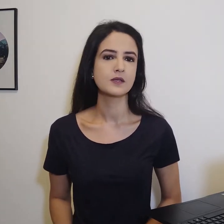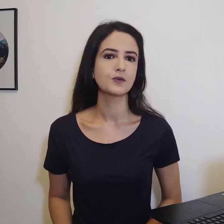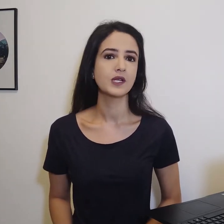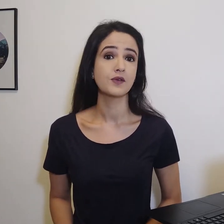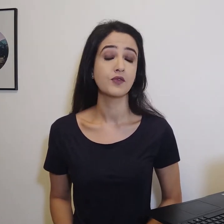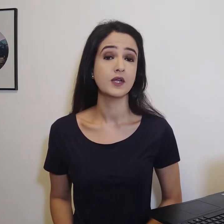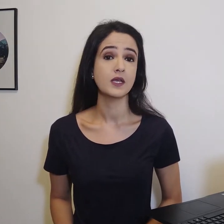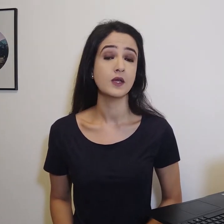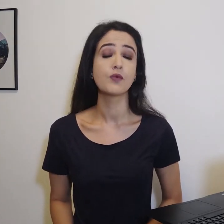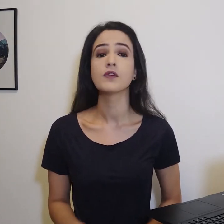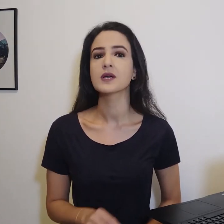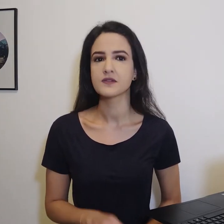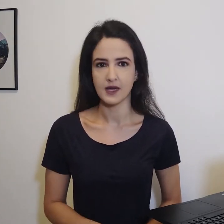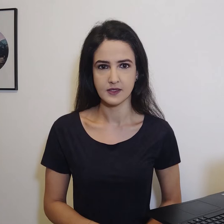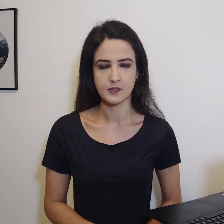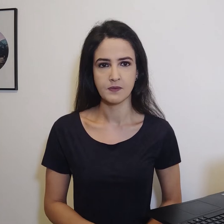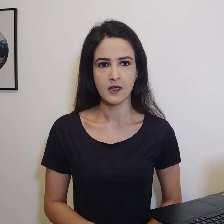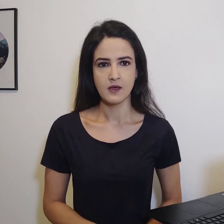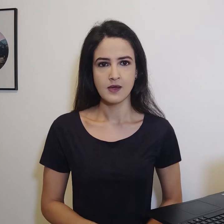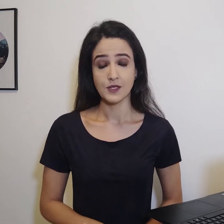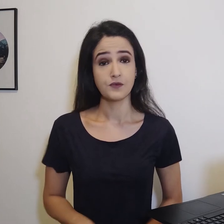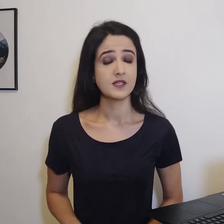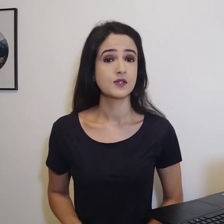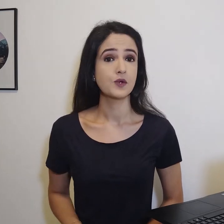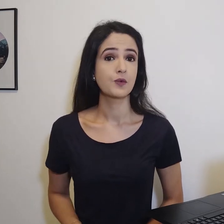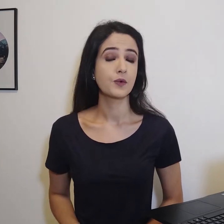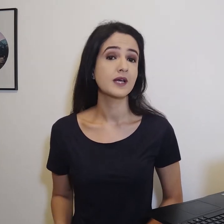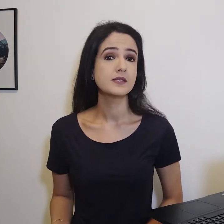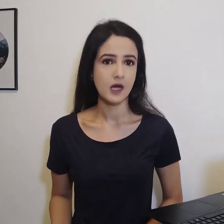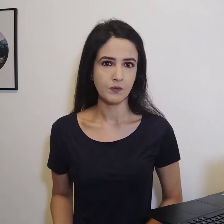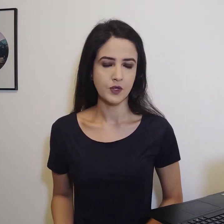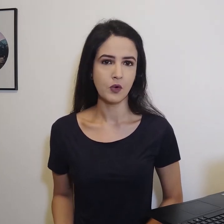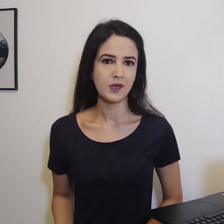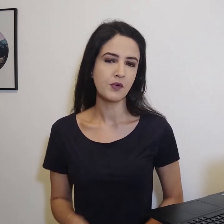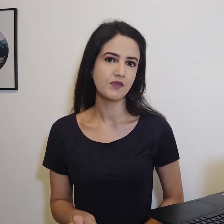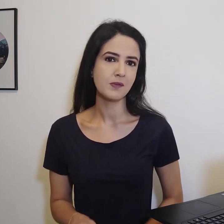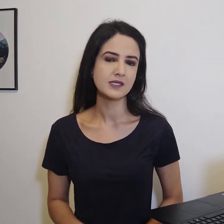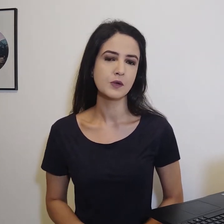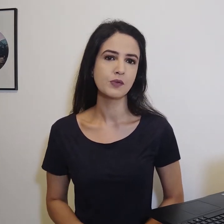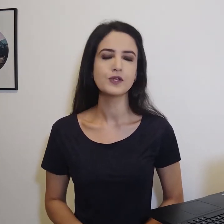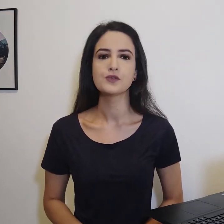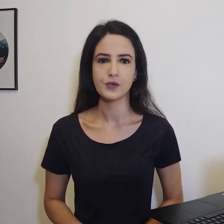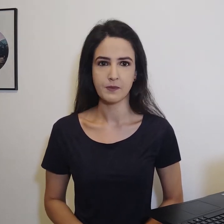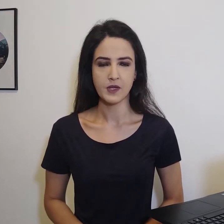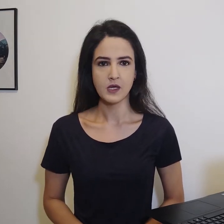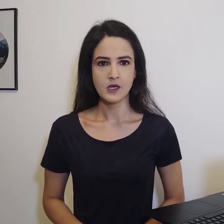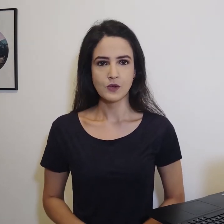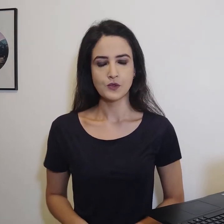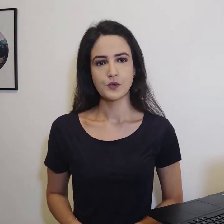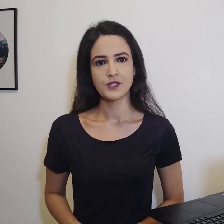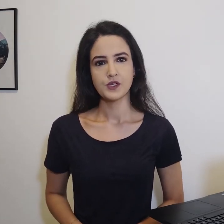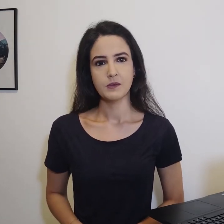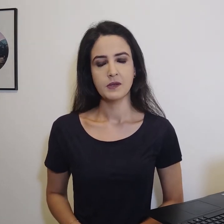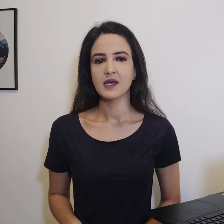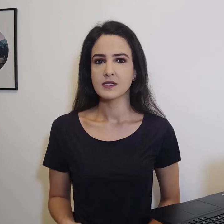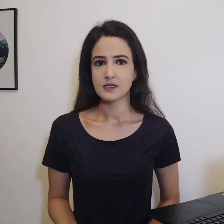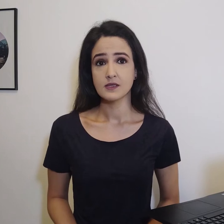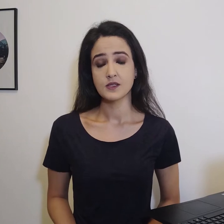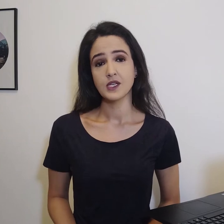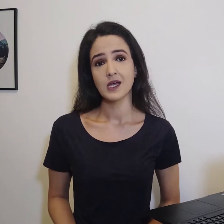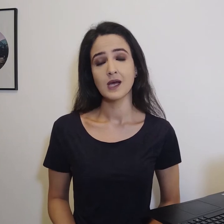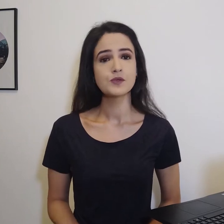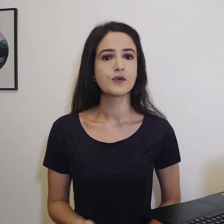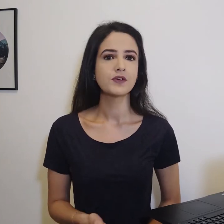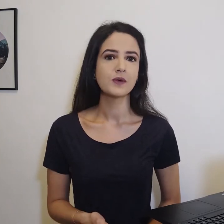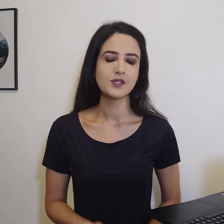uma extensão do telefone e ouviu as falas. As ofensas tinham cunho racial e o homem moveu uma ação por injúria. O juiz de primeira